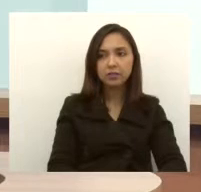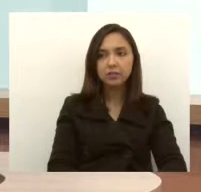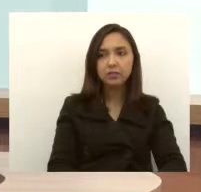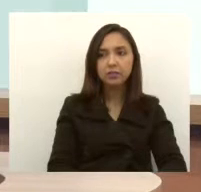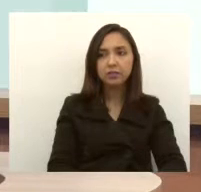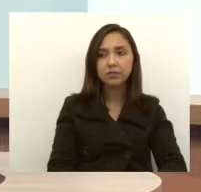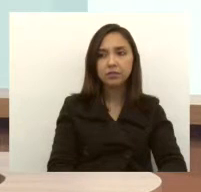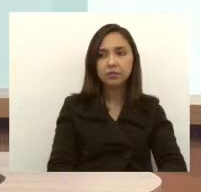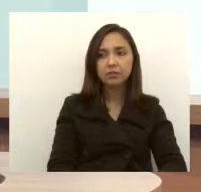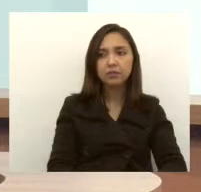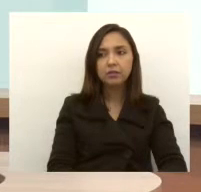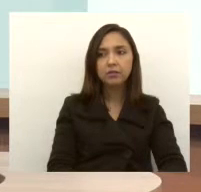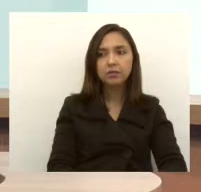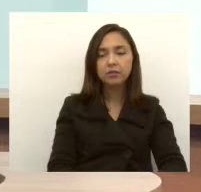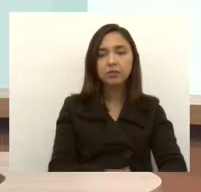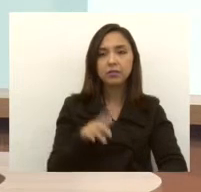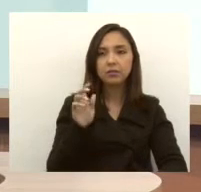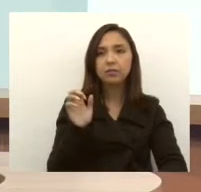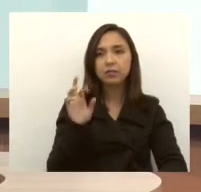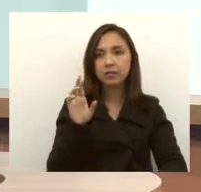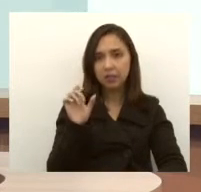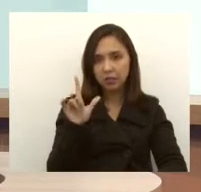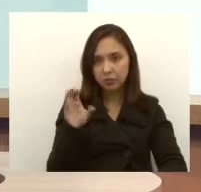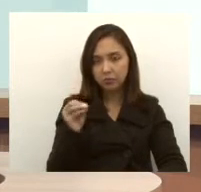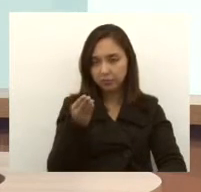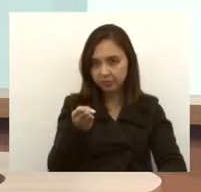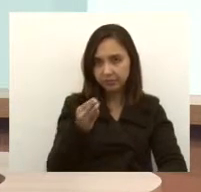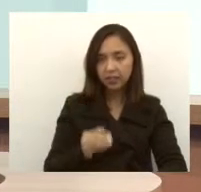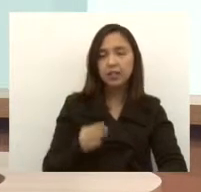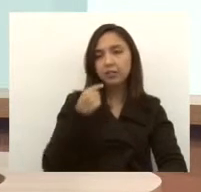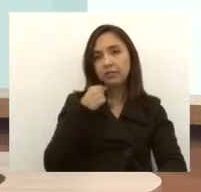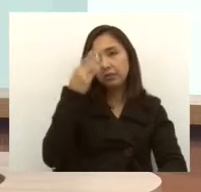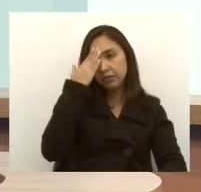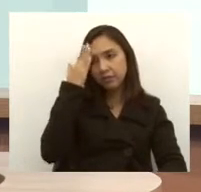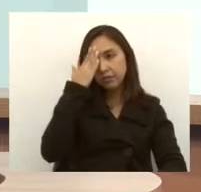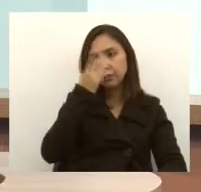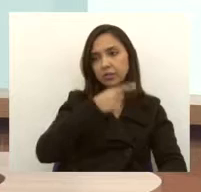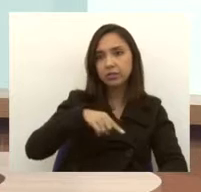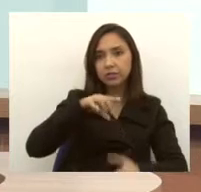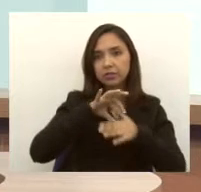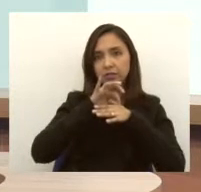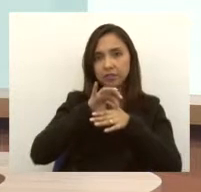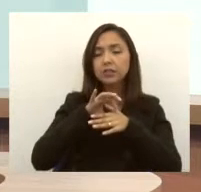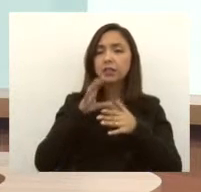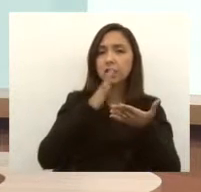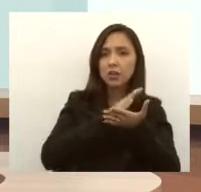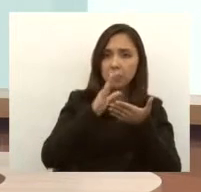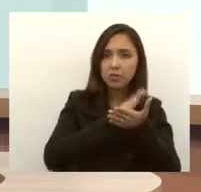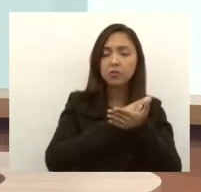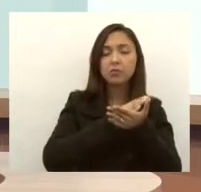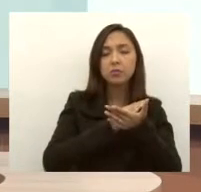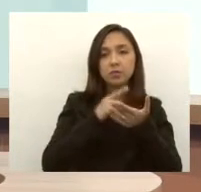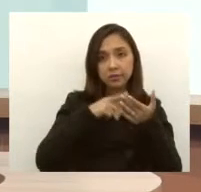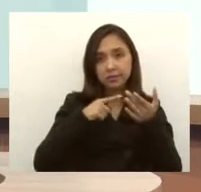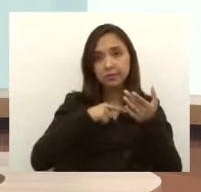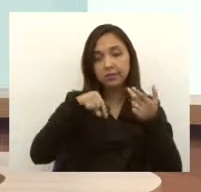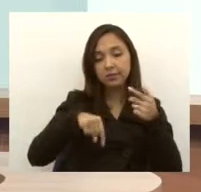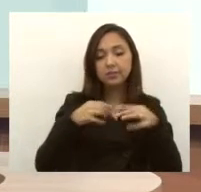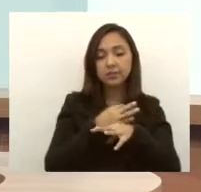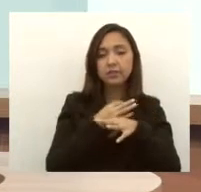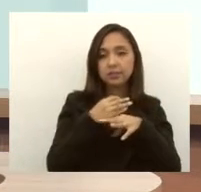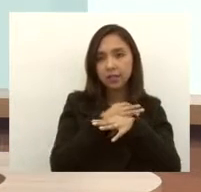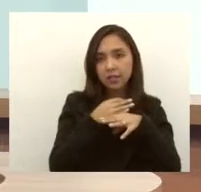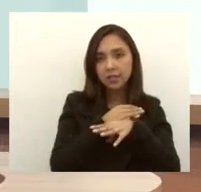Geraldo, eu sei que nós temos ainda lideranças que sobrevivem na cidade porque elas